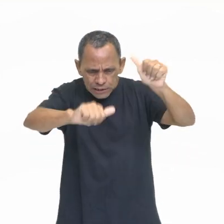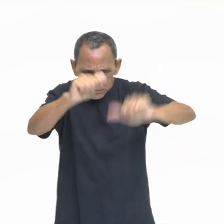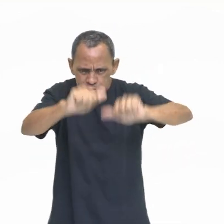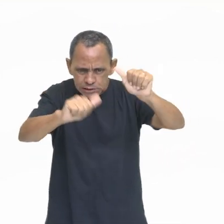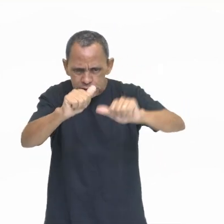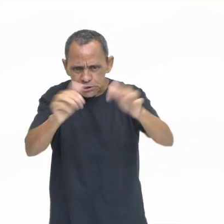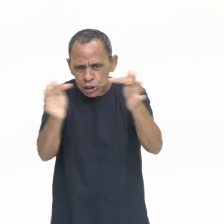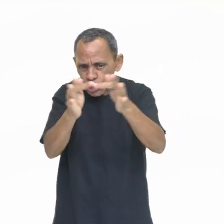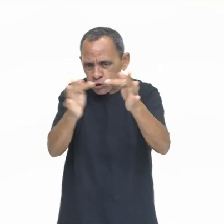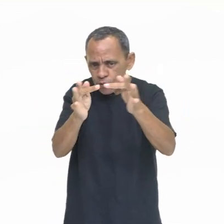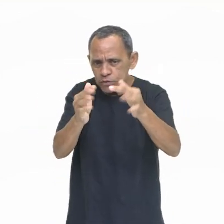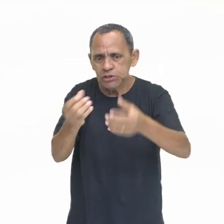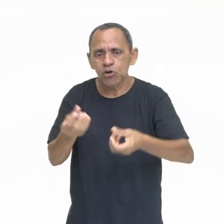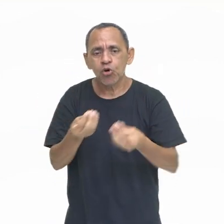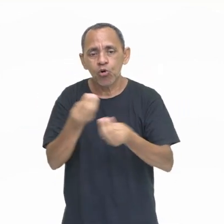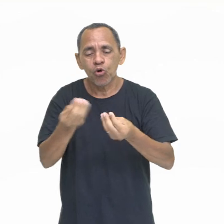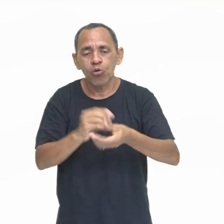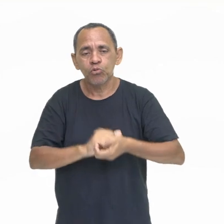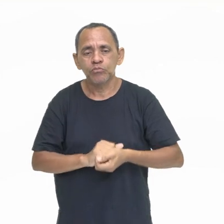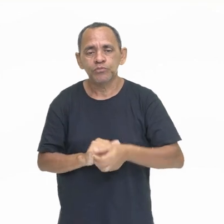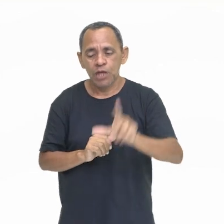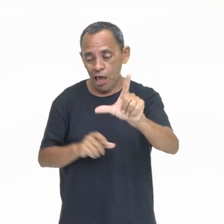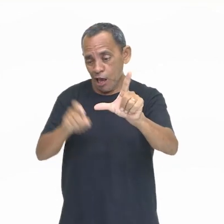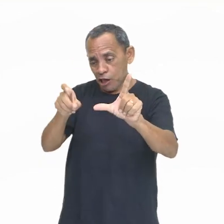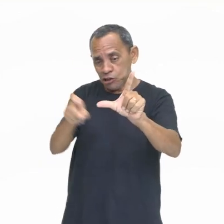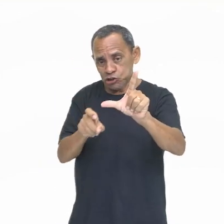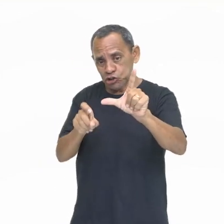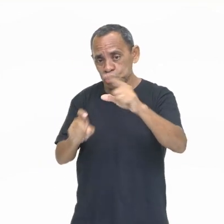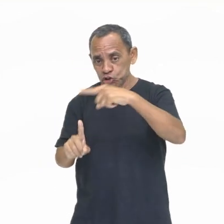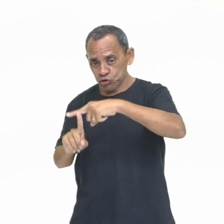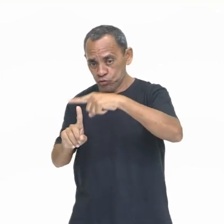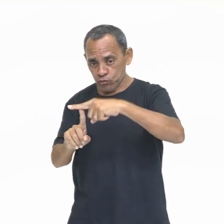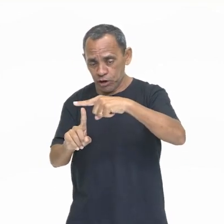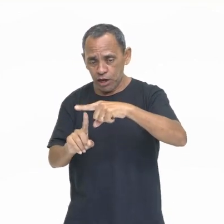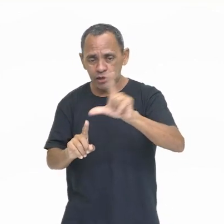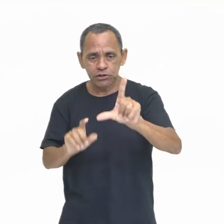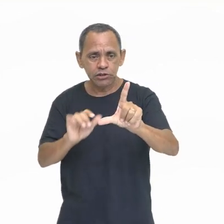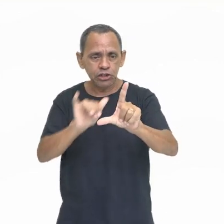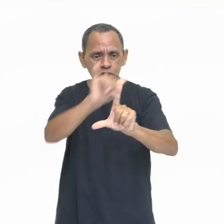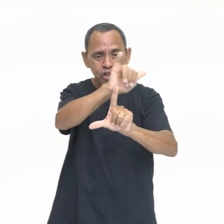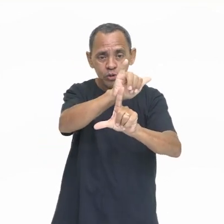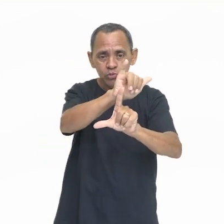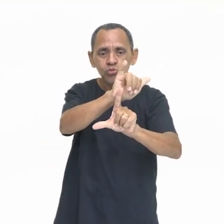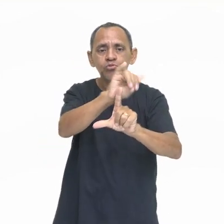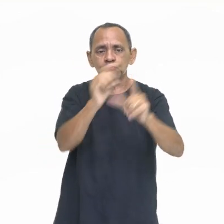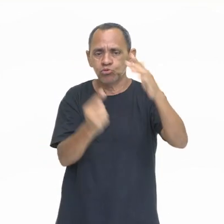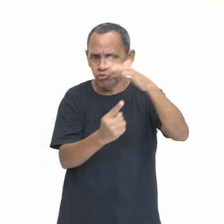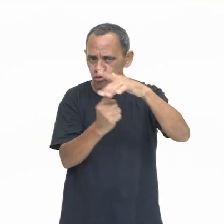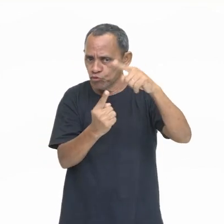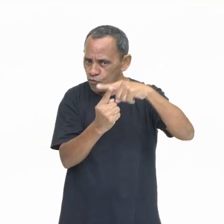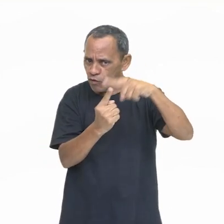analiticamente, representado por x do vértice e y do vértice, certo? Bom,